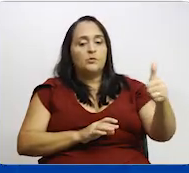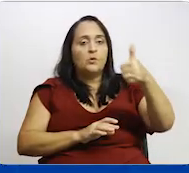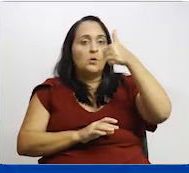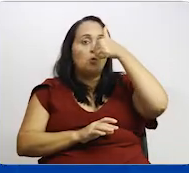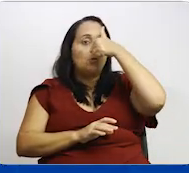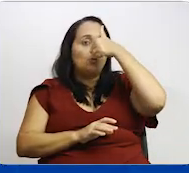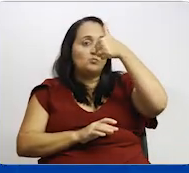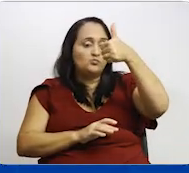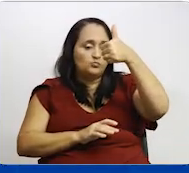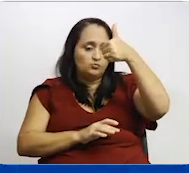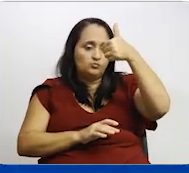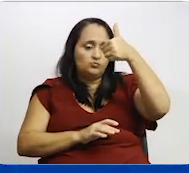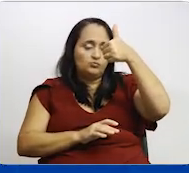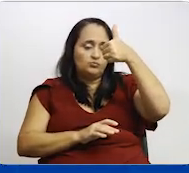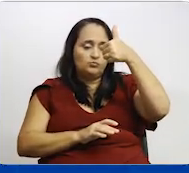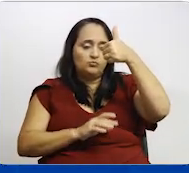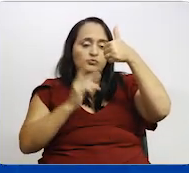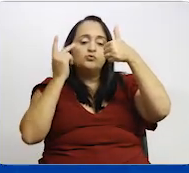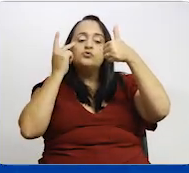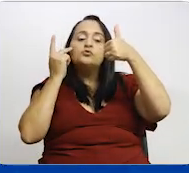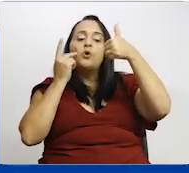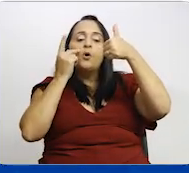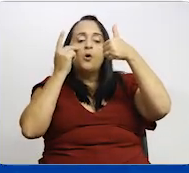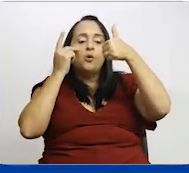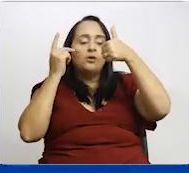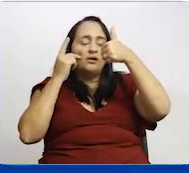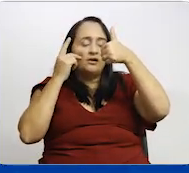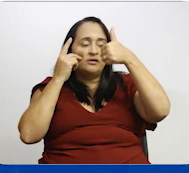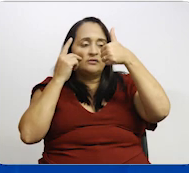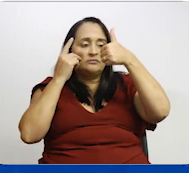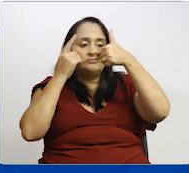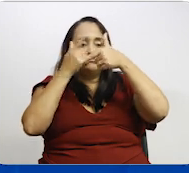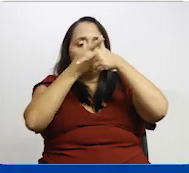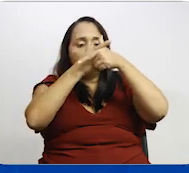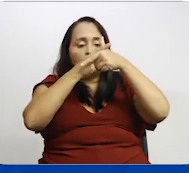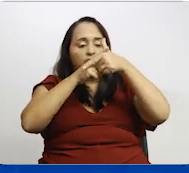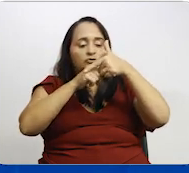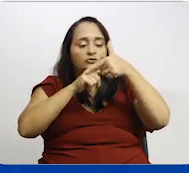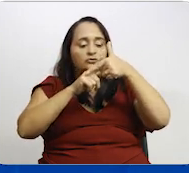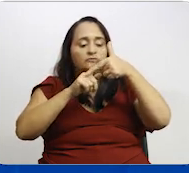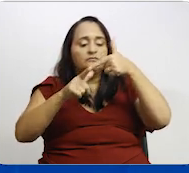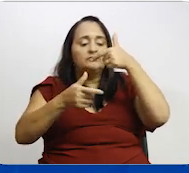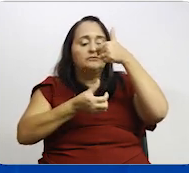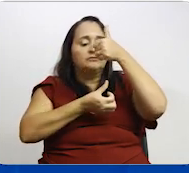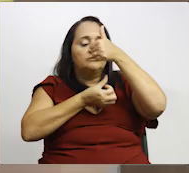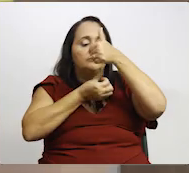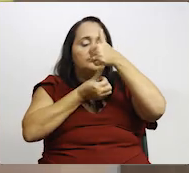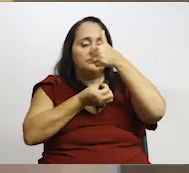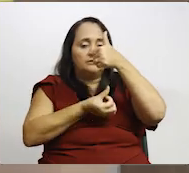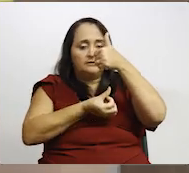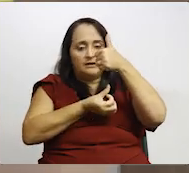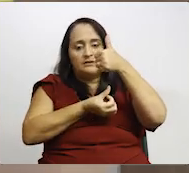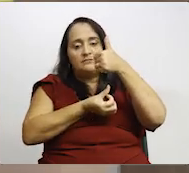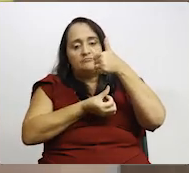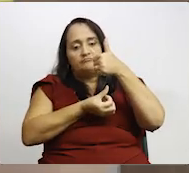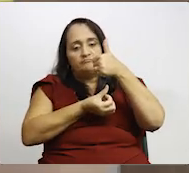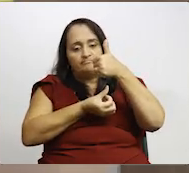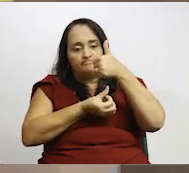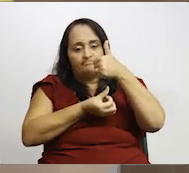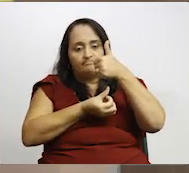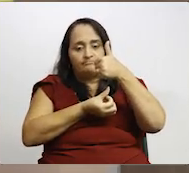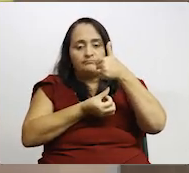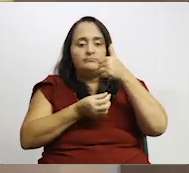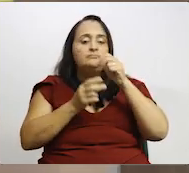eu tenho um chocolate e vou dividir em 6 pedacinhos. Lembra que sempre